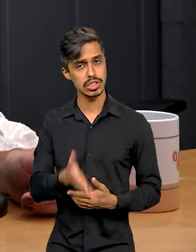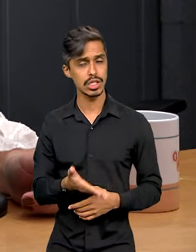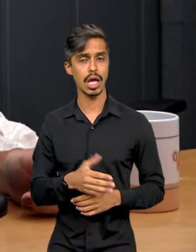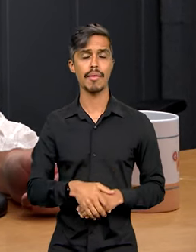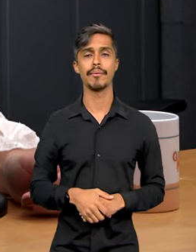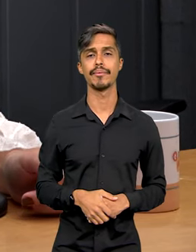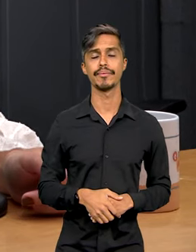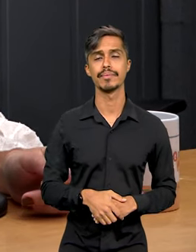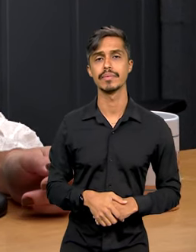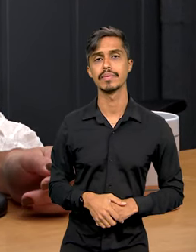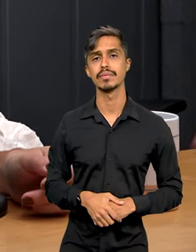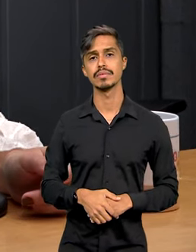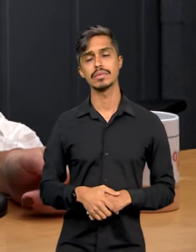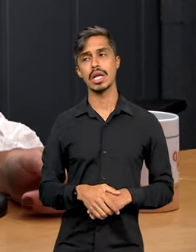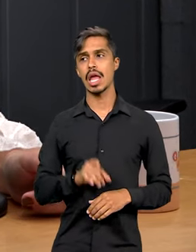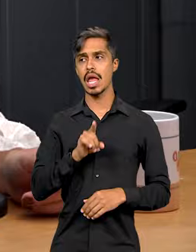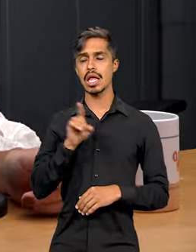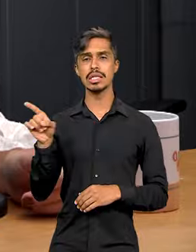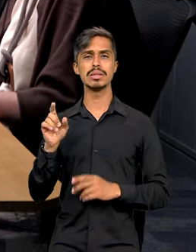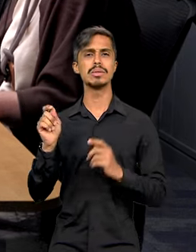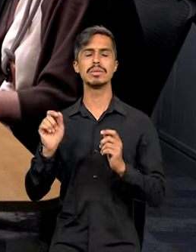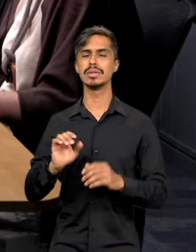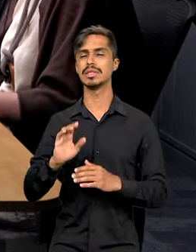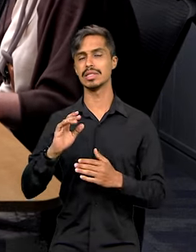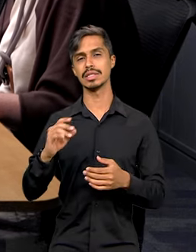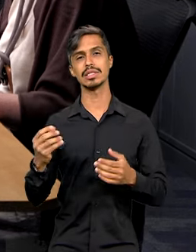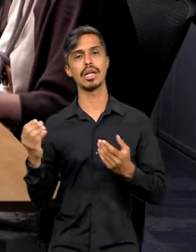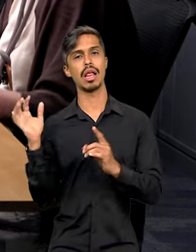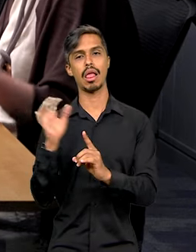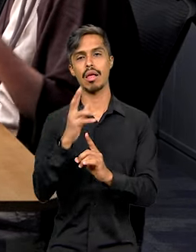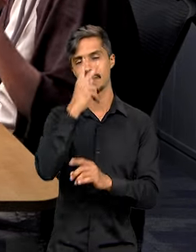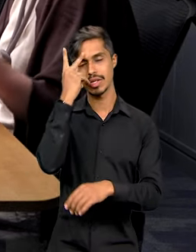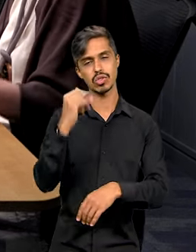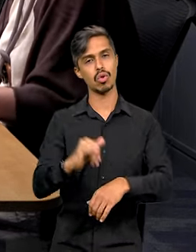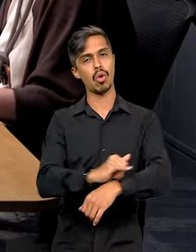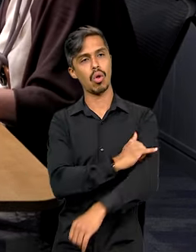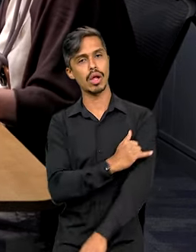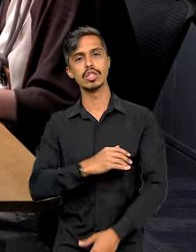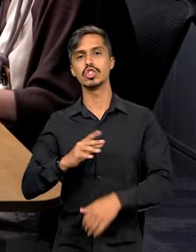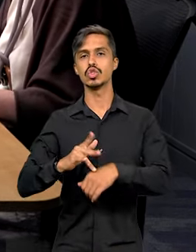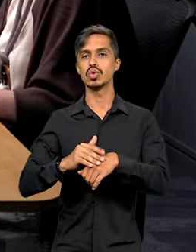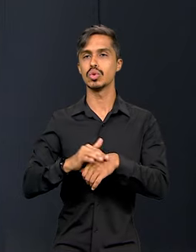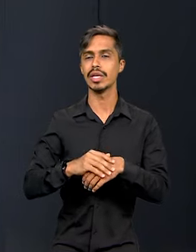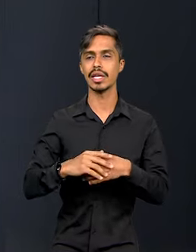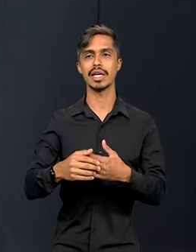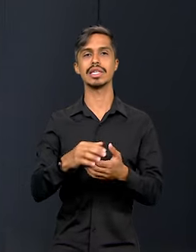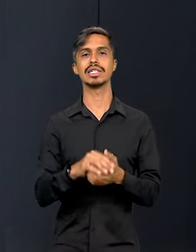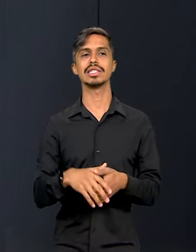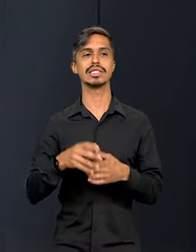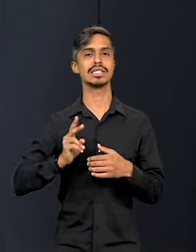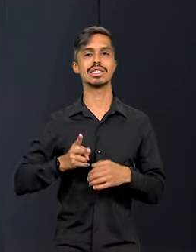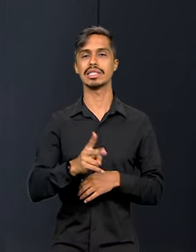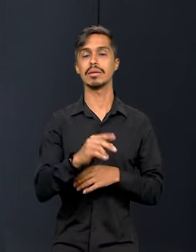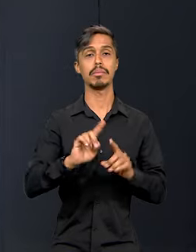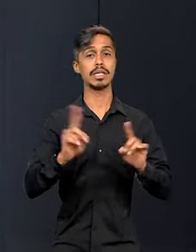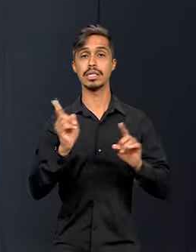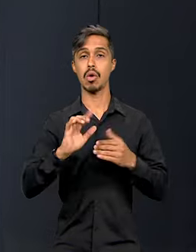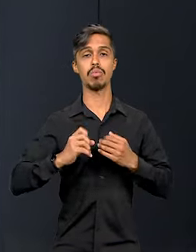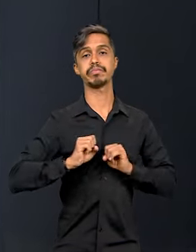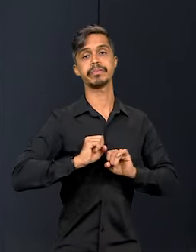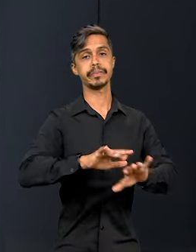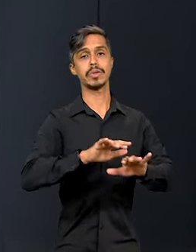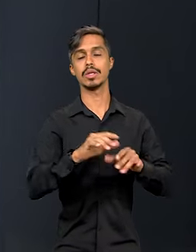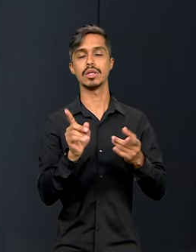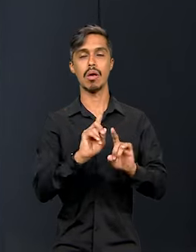H que são promotores de sobrepeso e obesidade de doenças crônicas não transmissíveis decorrentes da